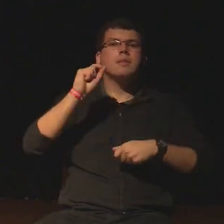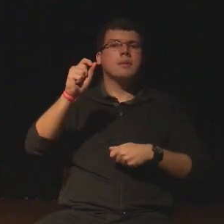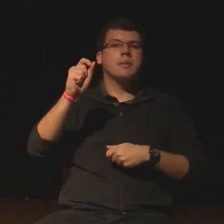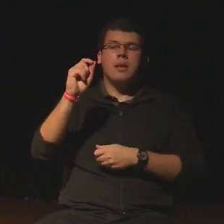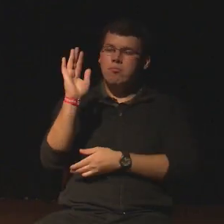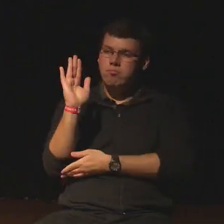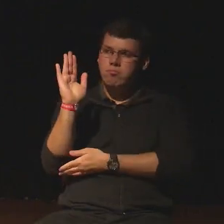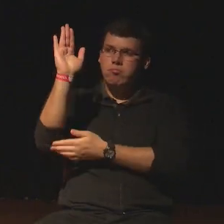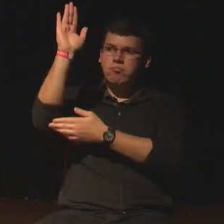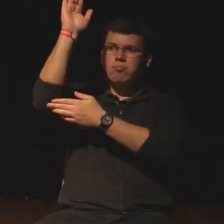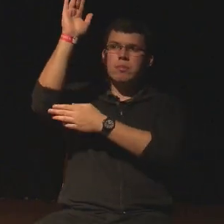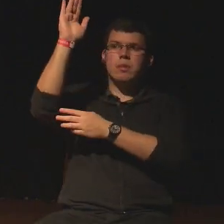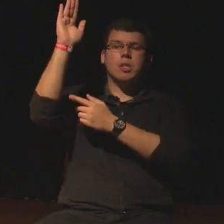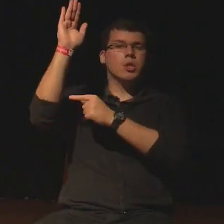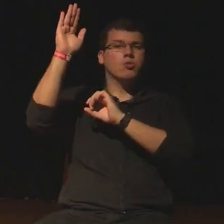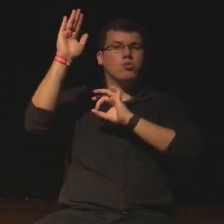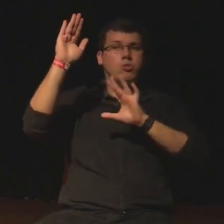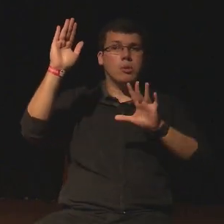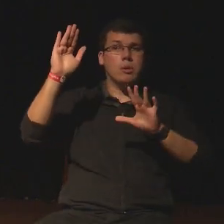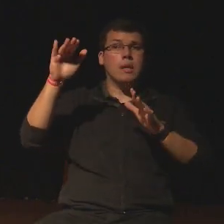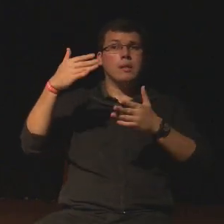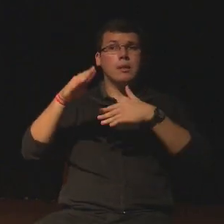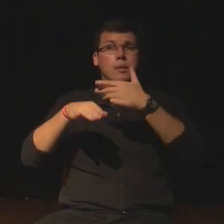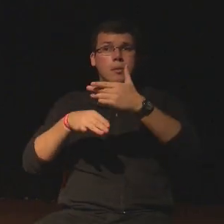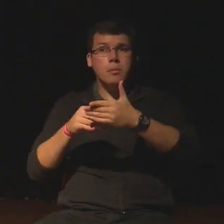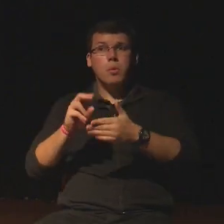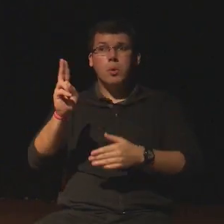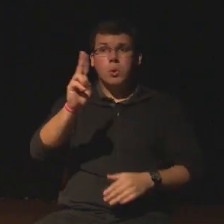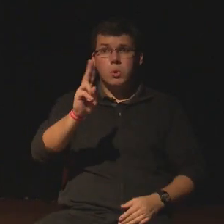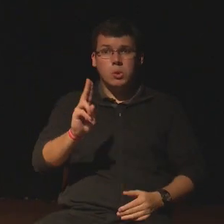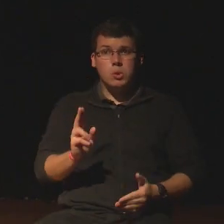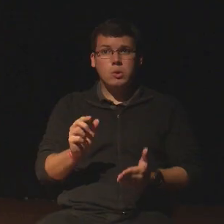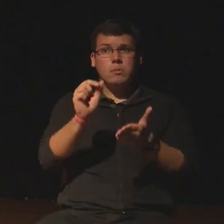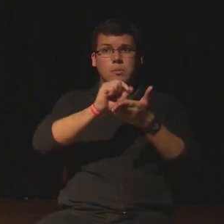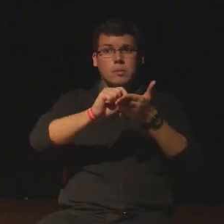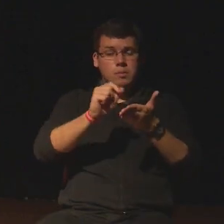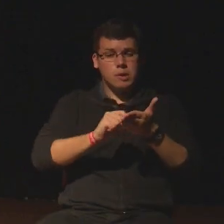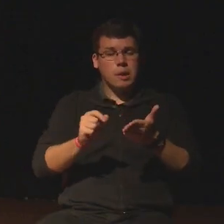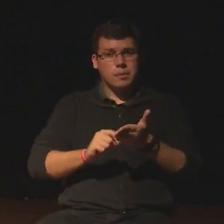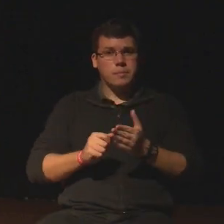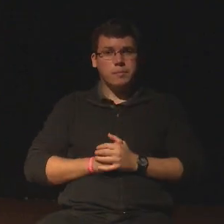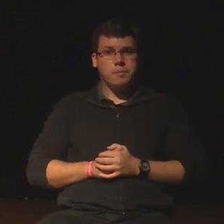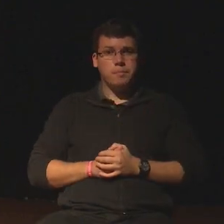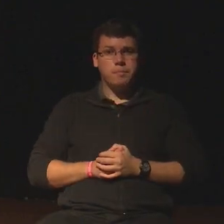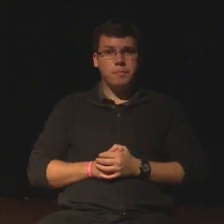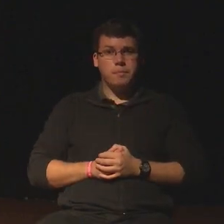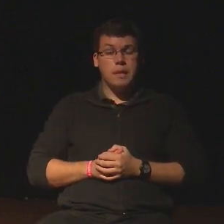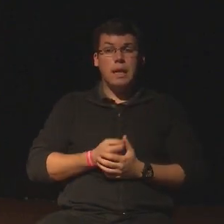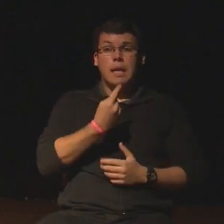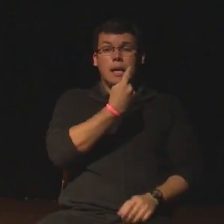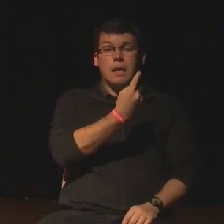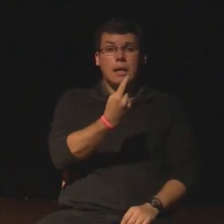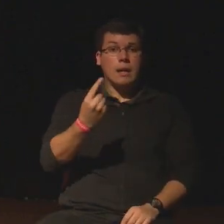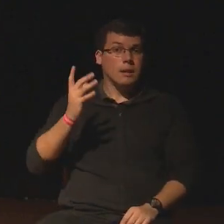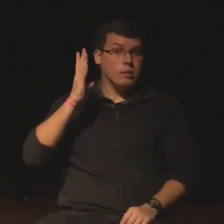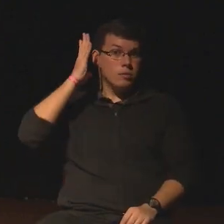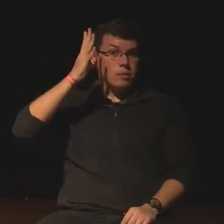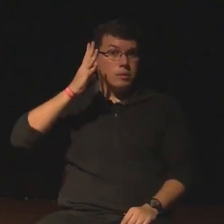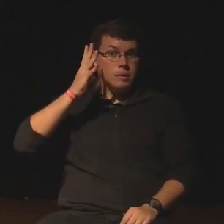nome da pessoa que pretende se manifestar. Os munícipes terão 3 minutos